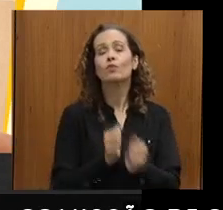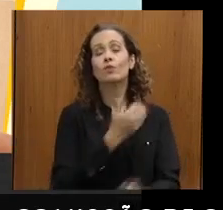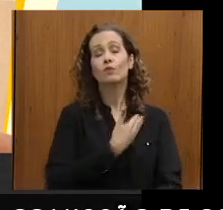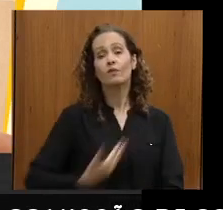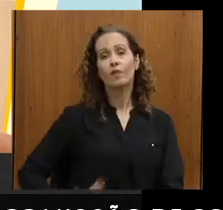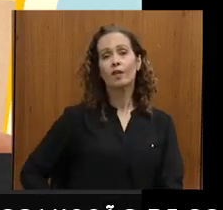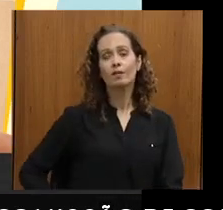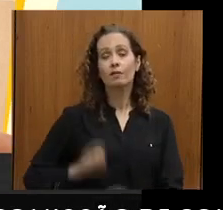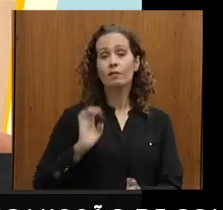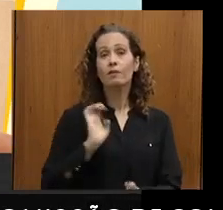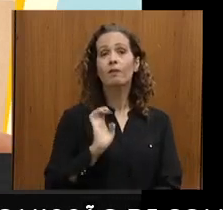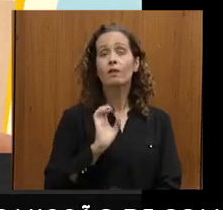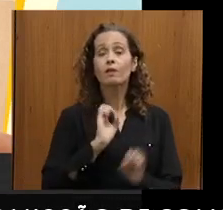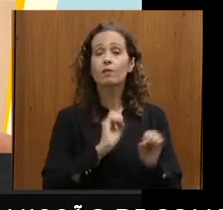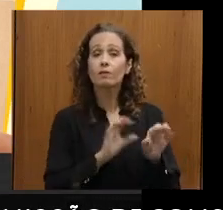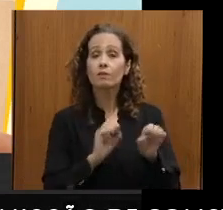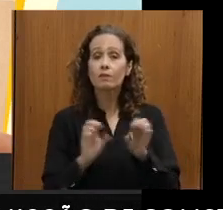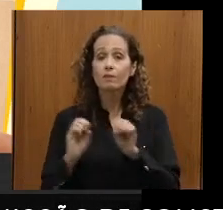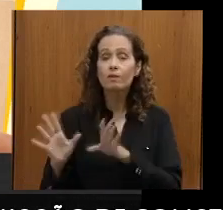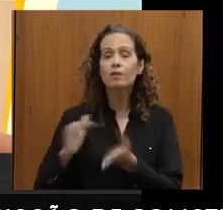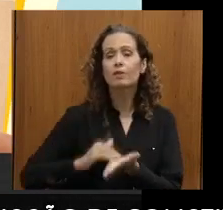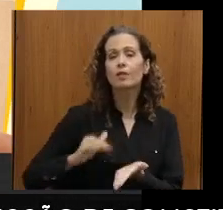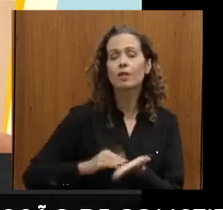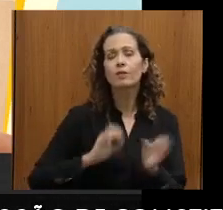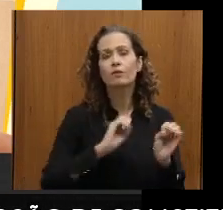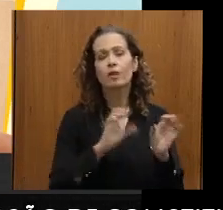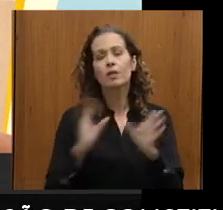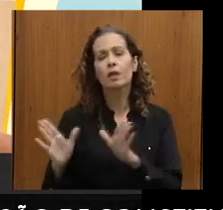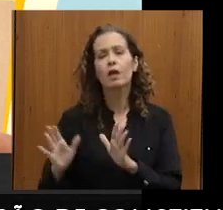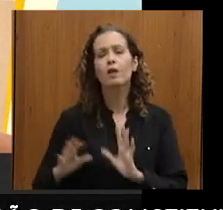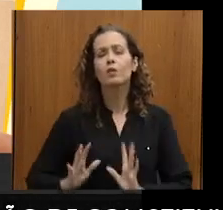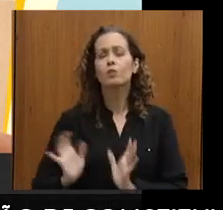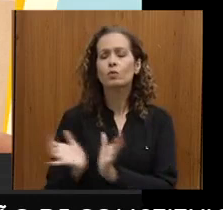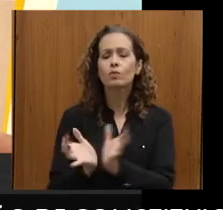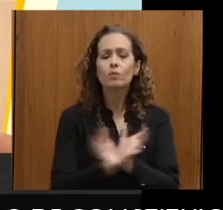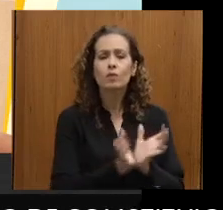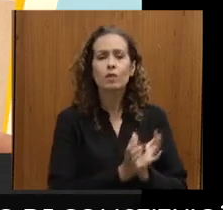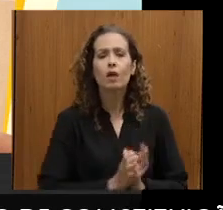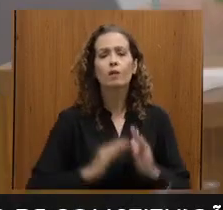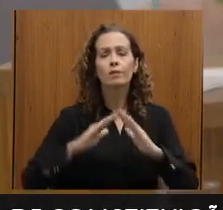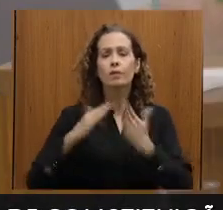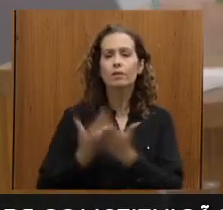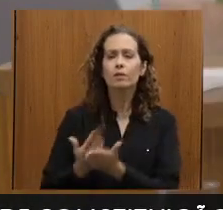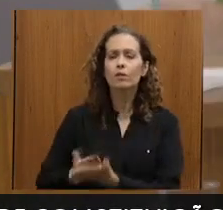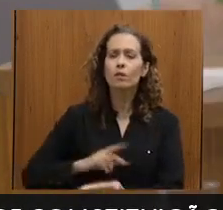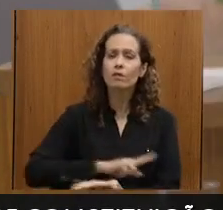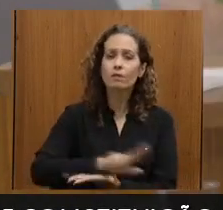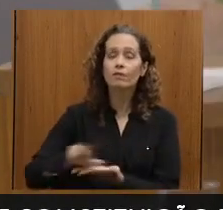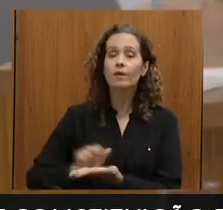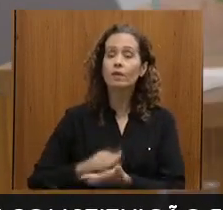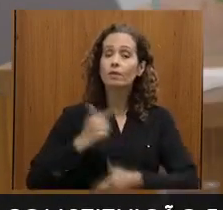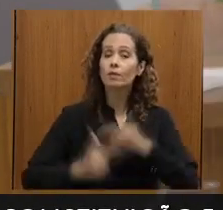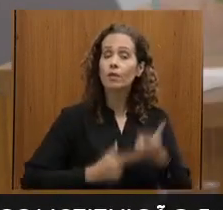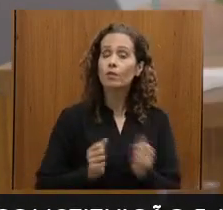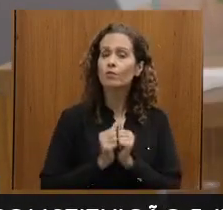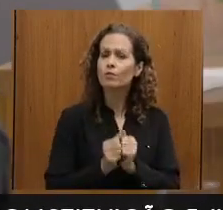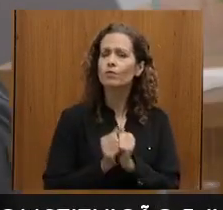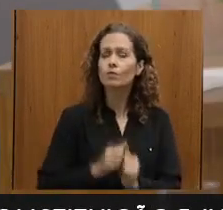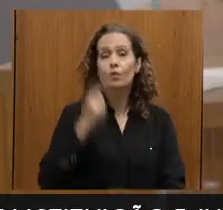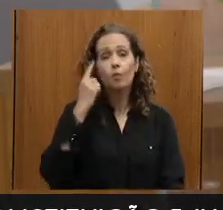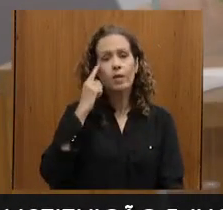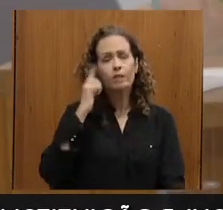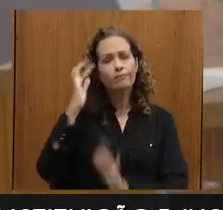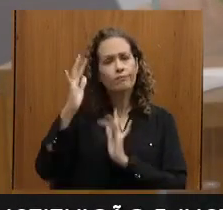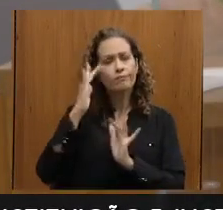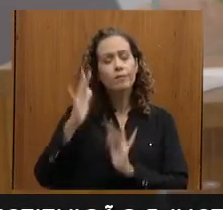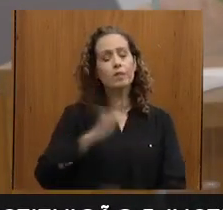a Secretaria de Educação, com todos os professores, com toda a comunidade escolar do nosso Estado, que, trabalhando juntos e pensando nas nossas crianças,